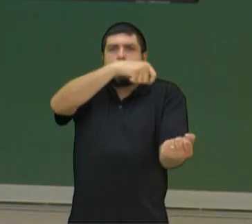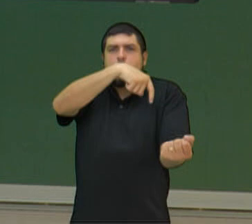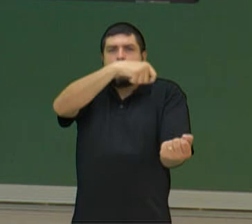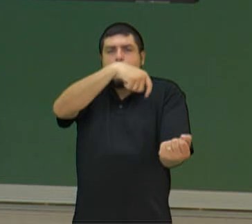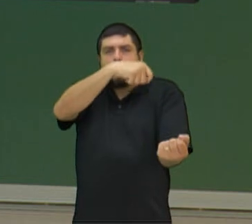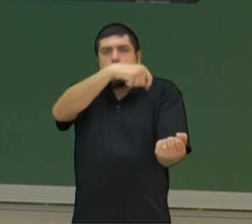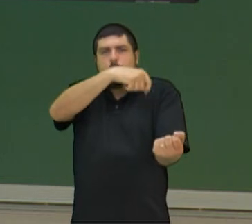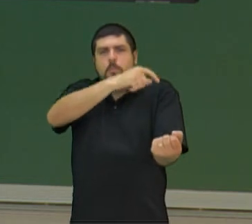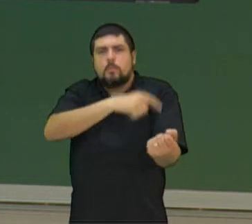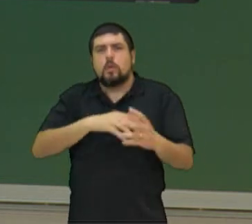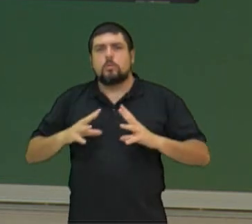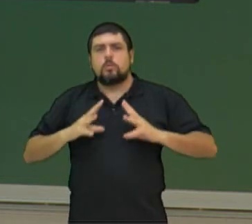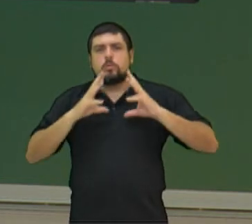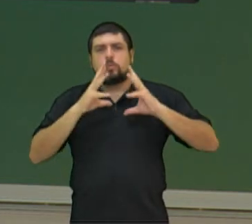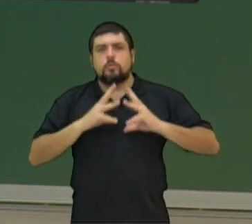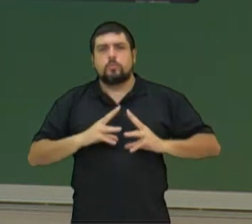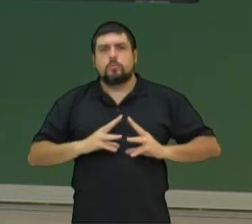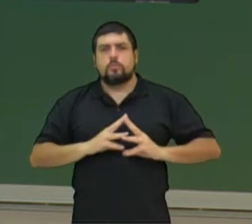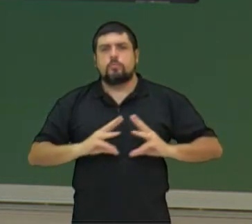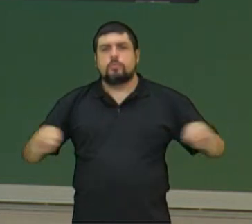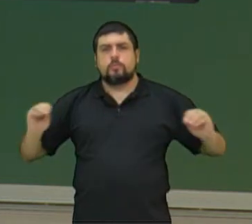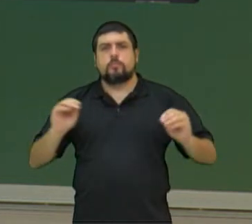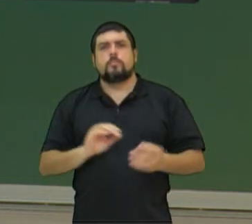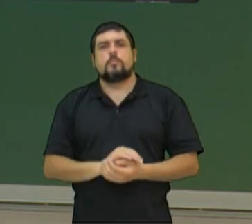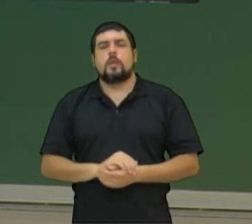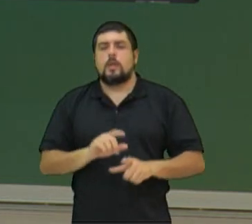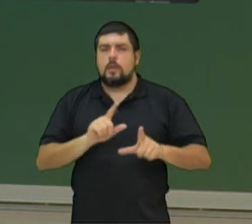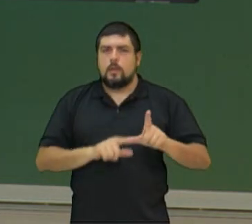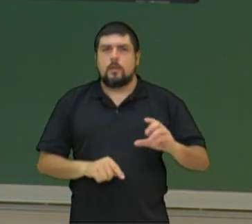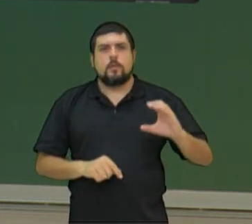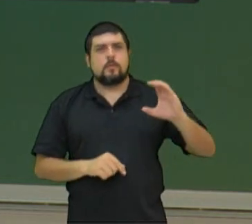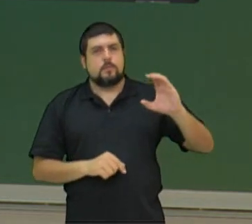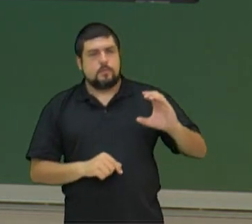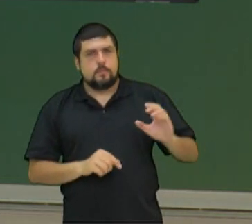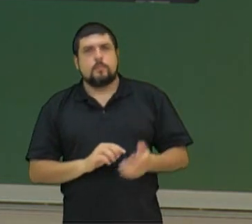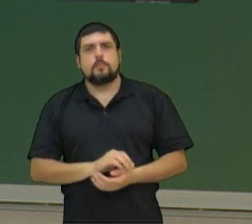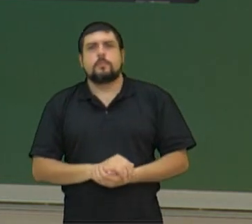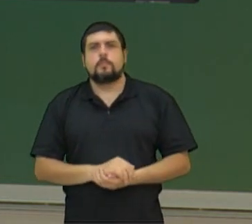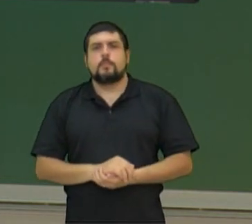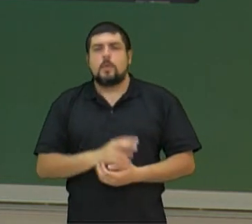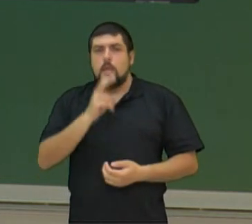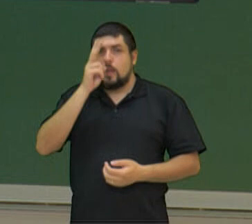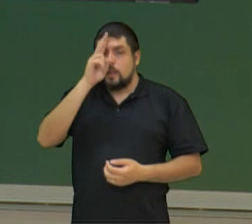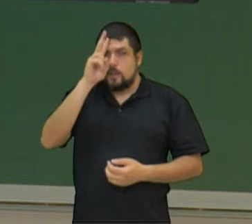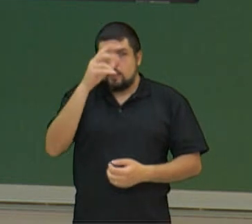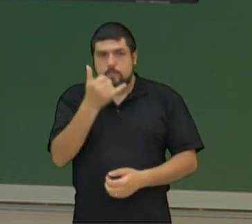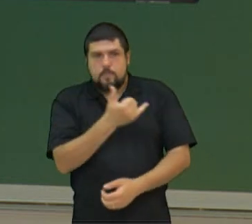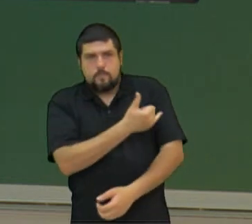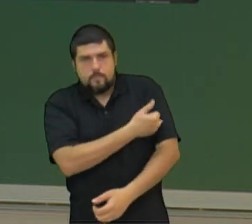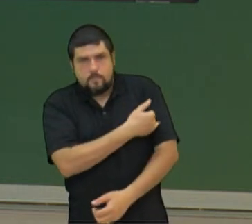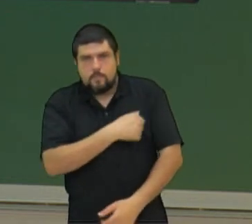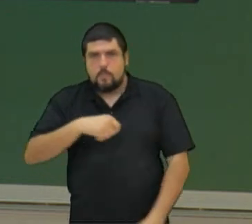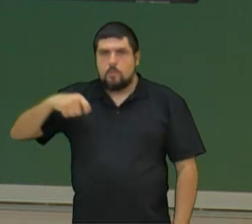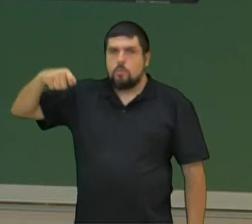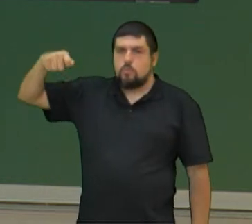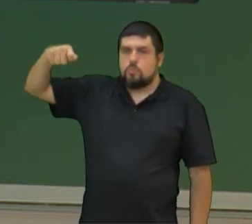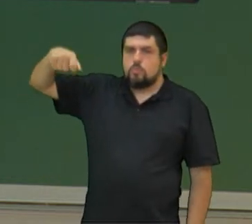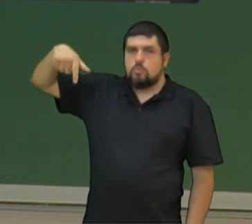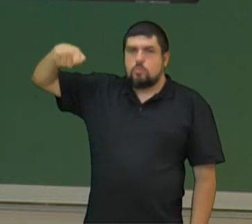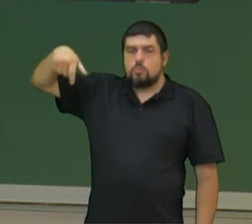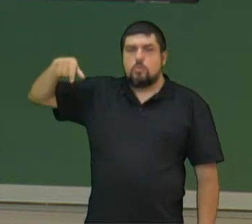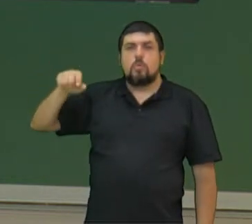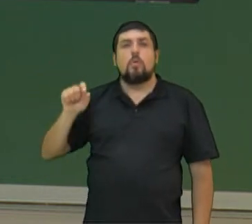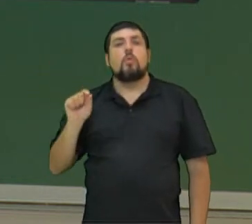que a nossa resposta aqui era a letra C, tá? Então, lembrando que vacina e soro são formas de